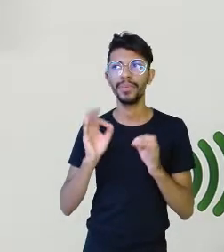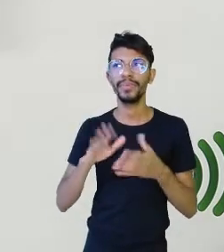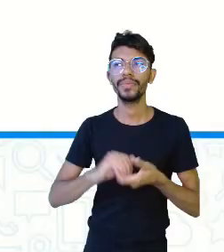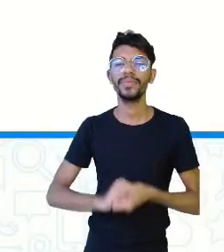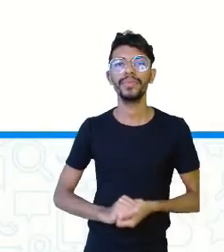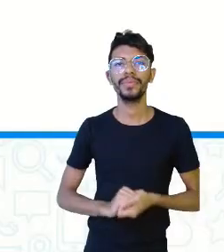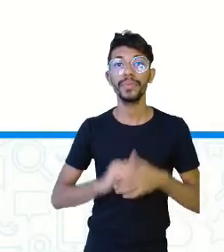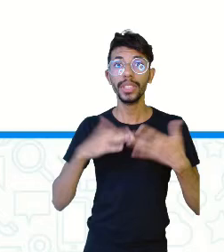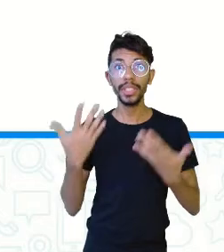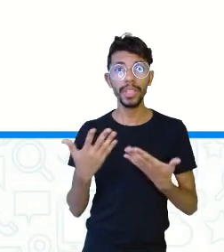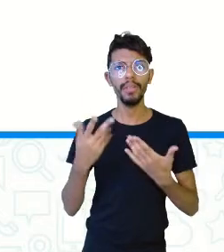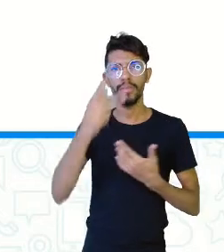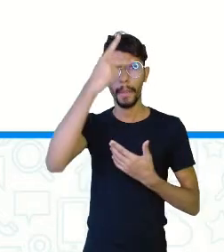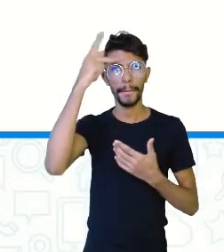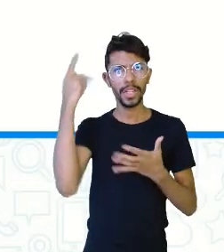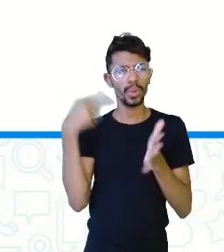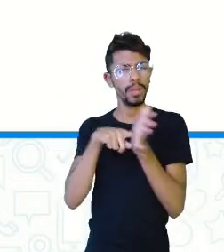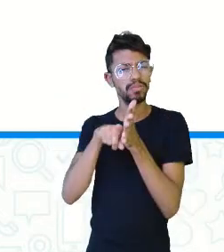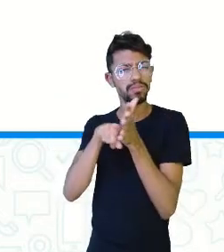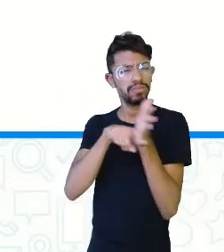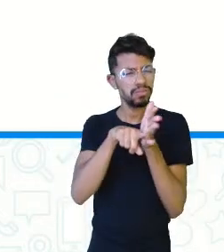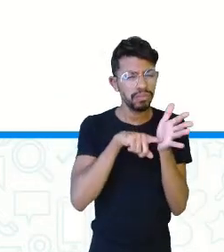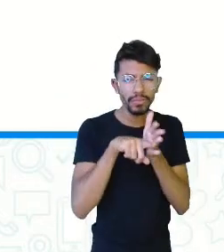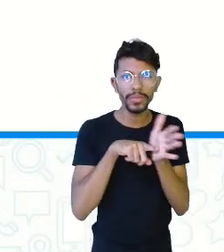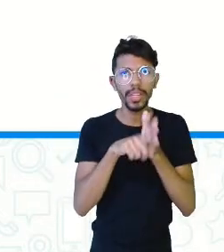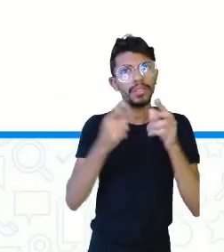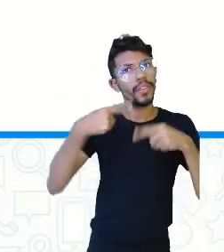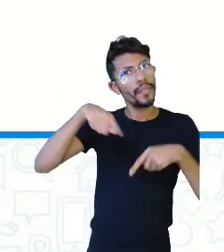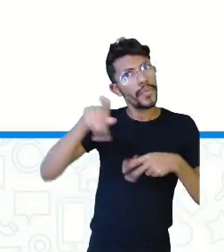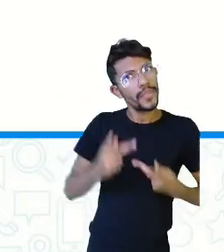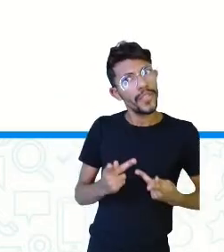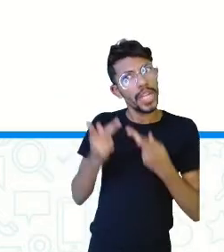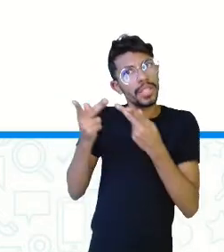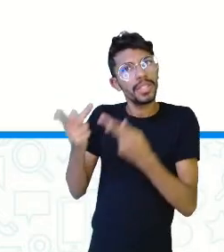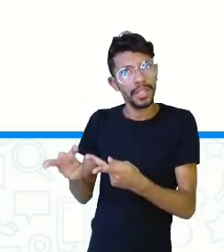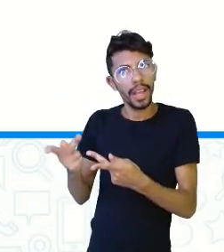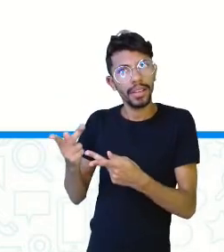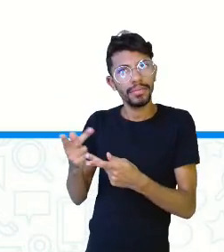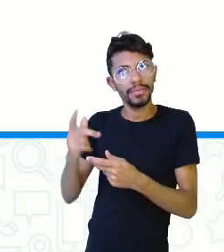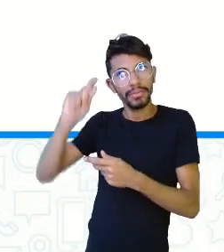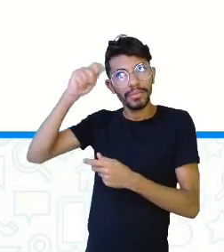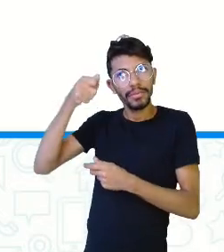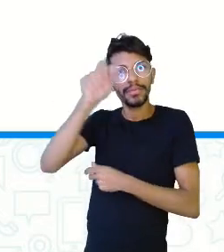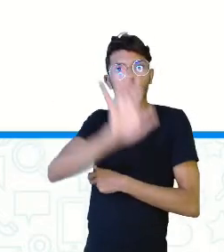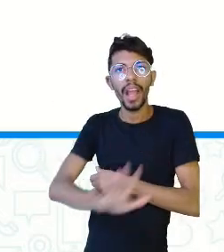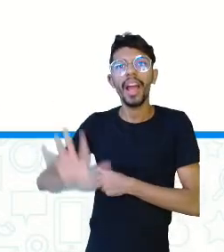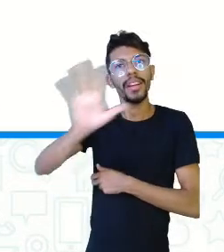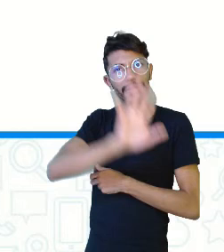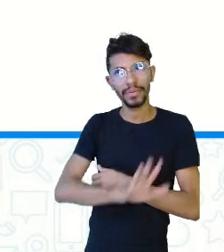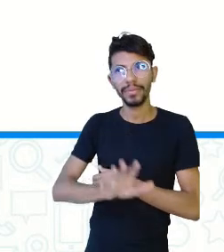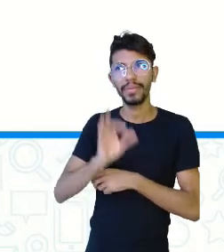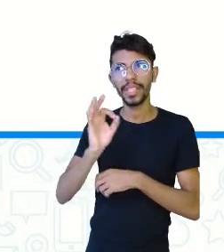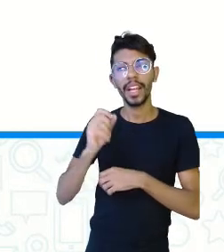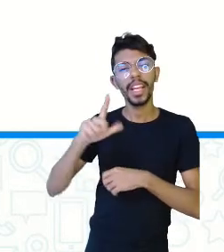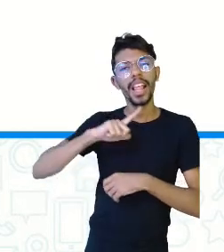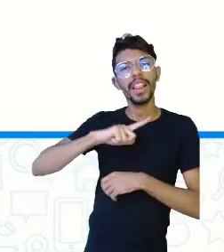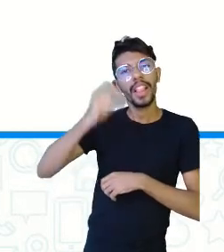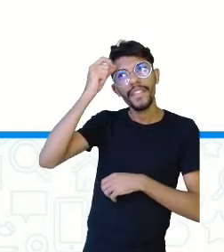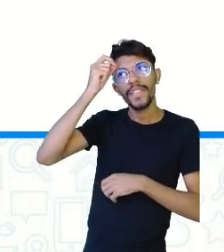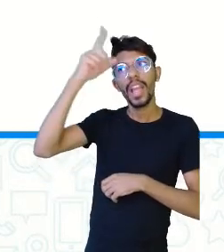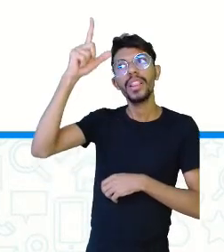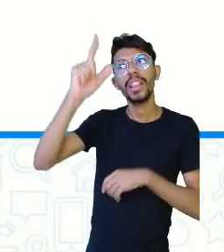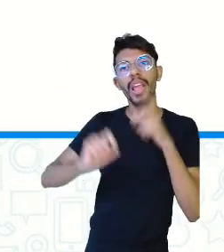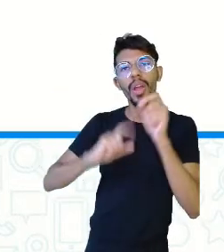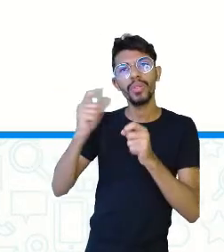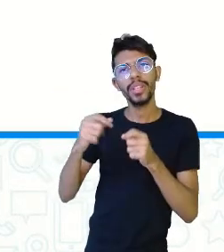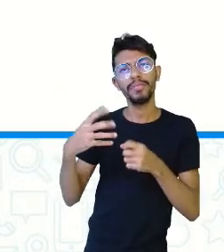certo explorador, ele foi visitar o continente africano e ele teve a ideia de se aproximar